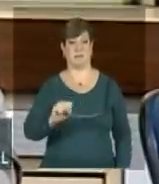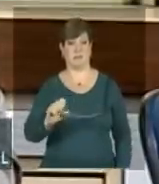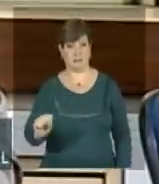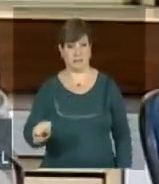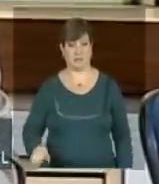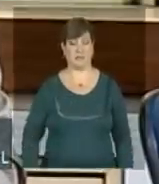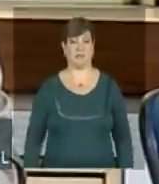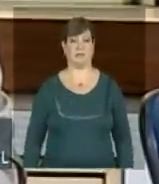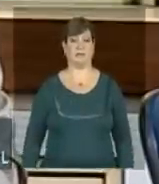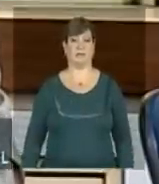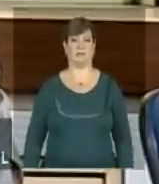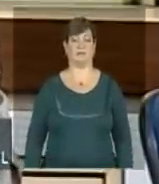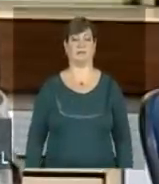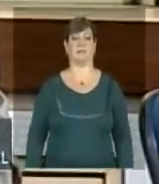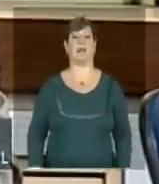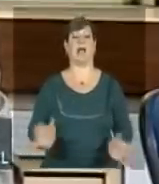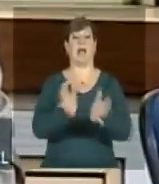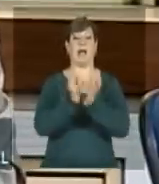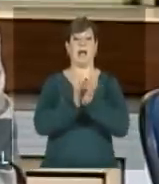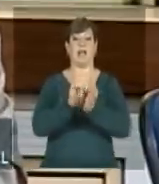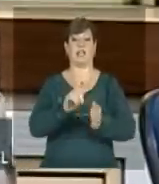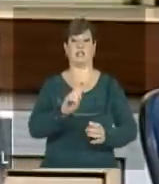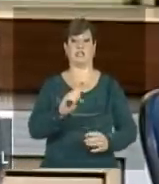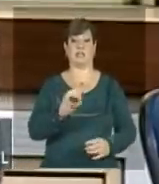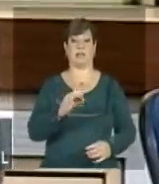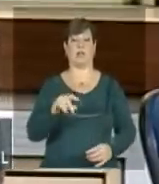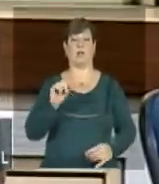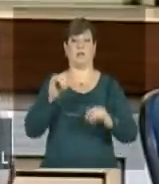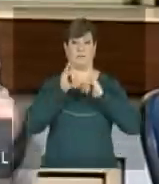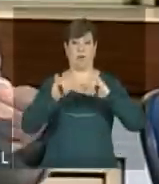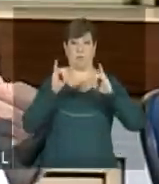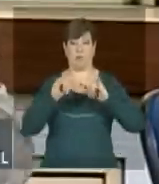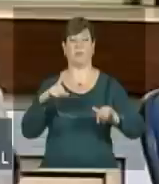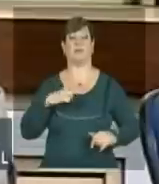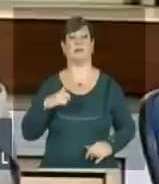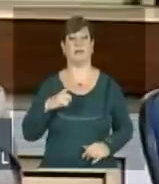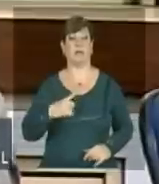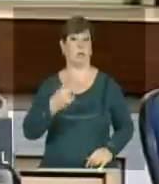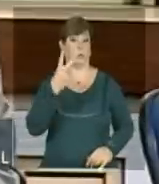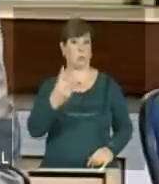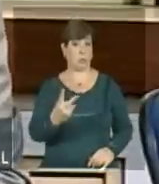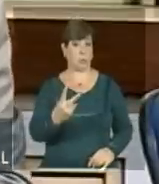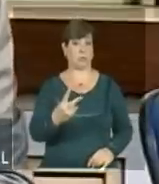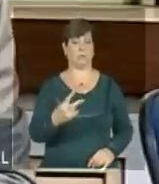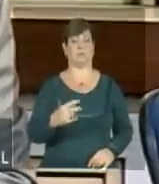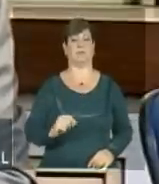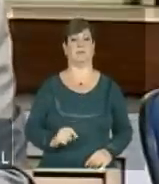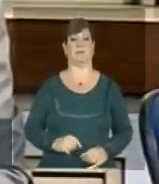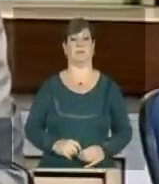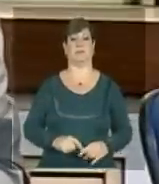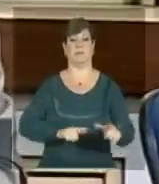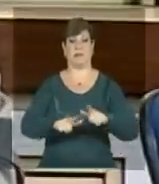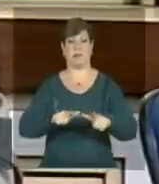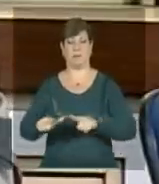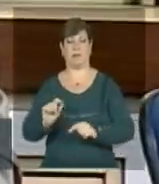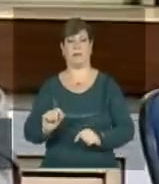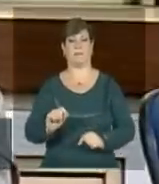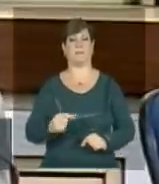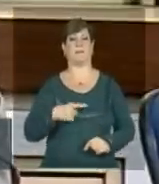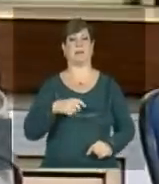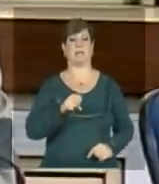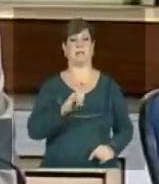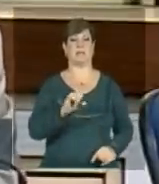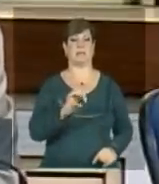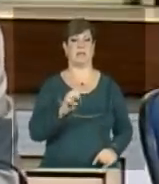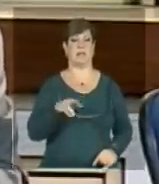INSS. Na área de gestão da informação, temos 2 iniciativas, que são Sistema de